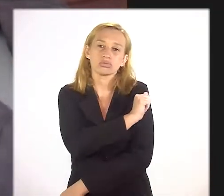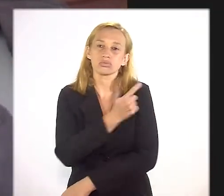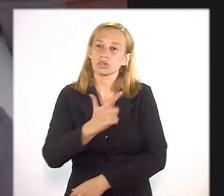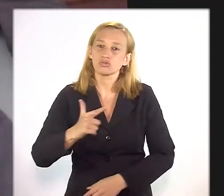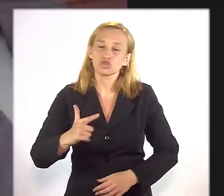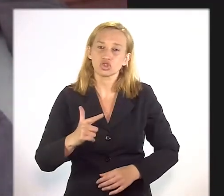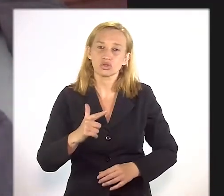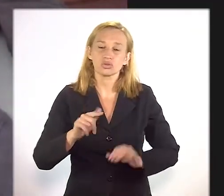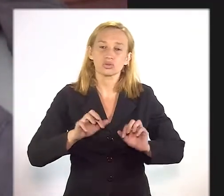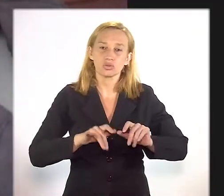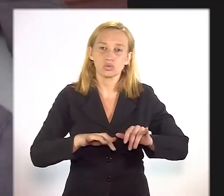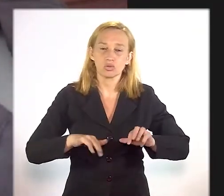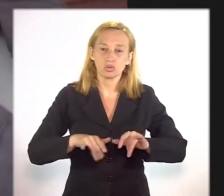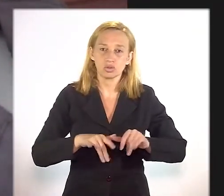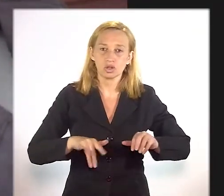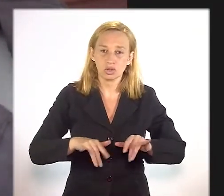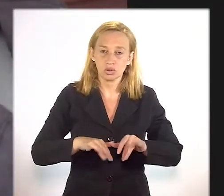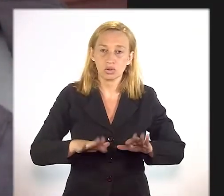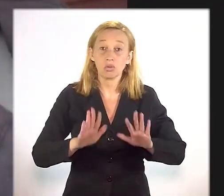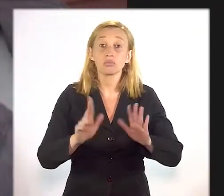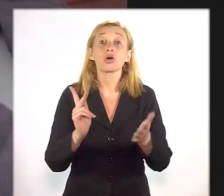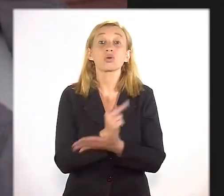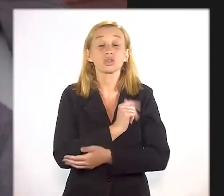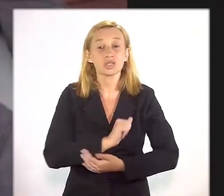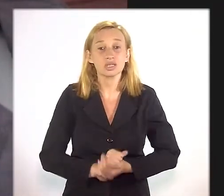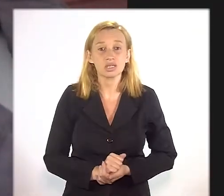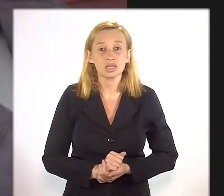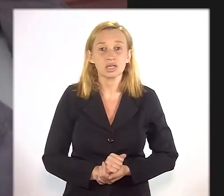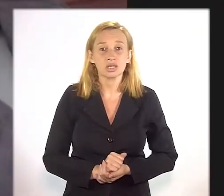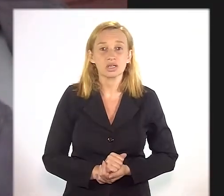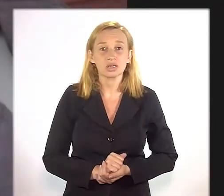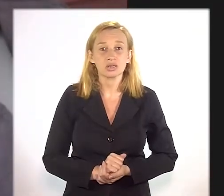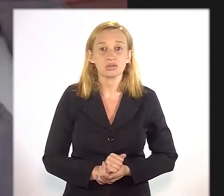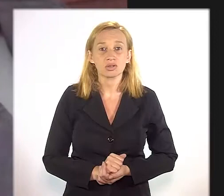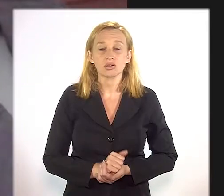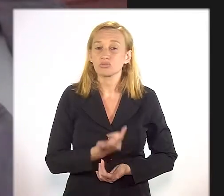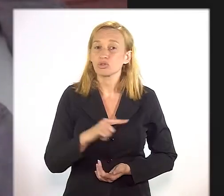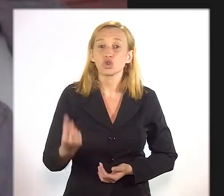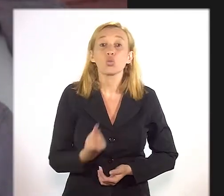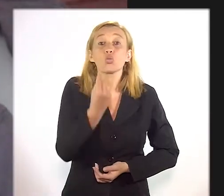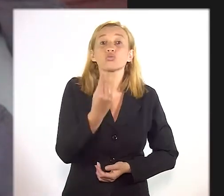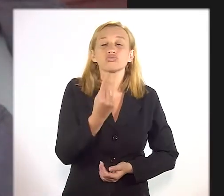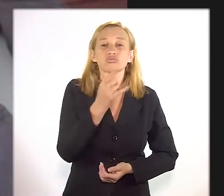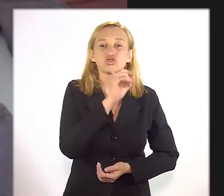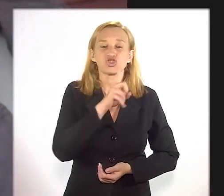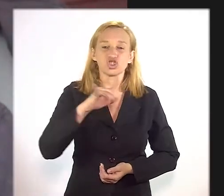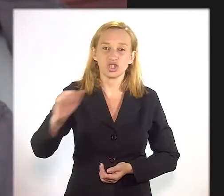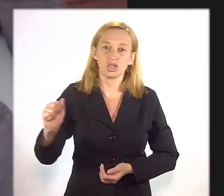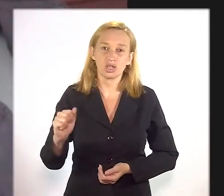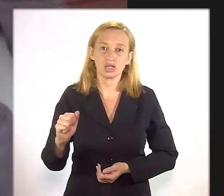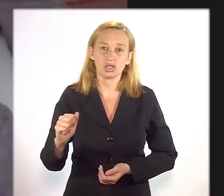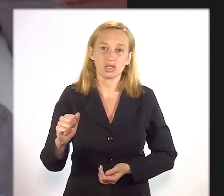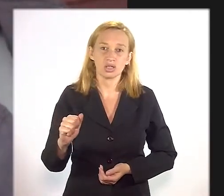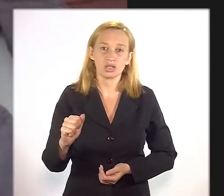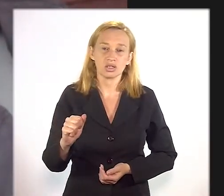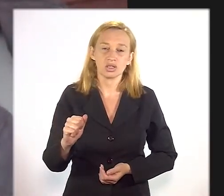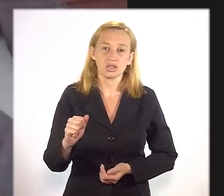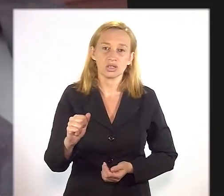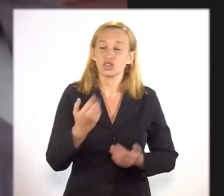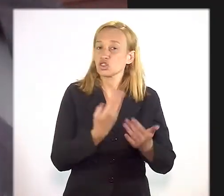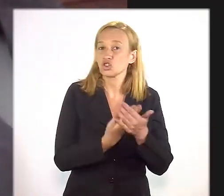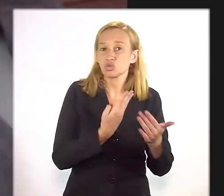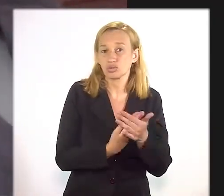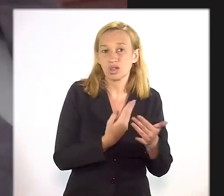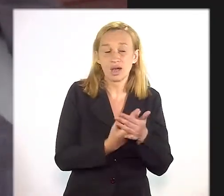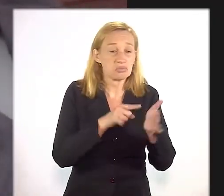através do telefone rural, que eles moravam numa fazenda. Ou seja, esses alunos não perderam um dia, porque eles são autónomos, porque eles